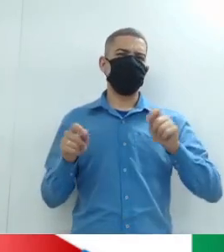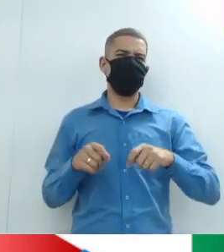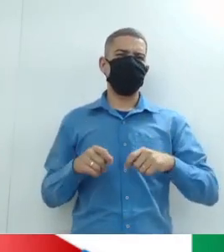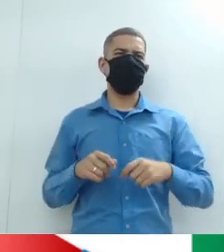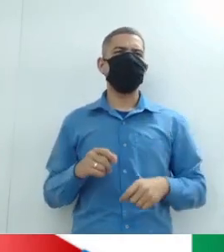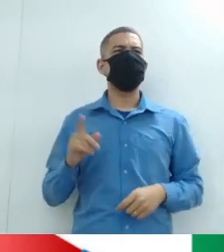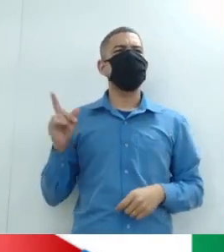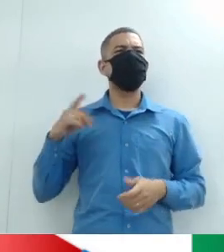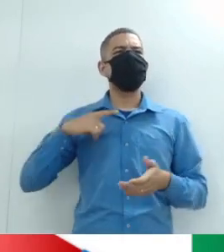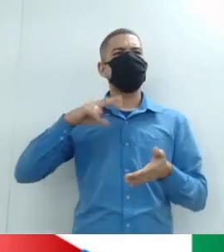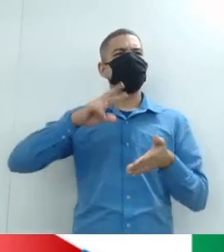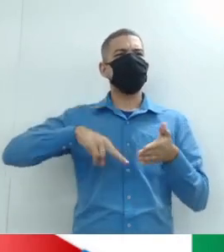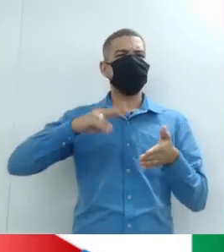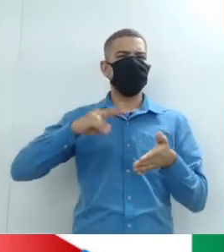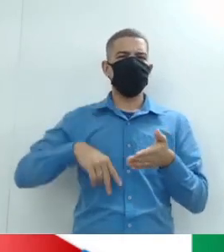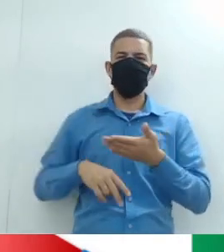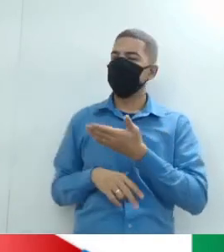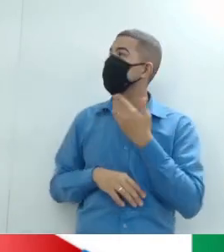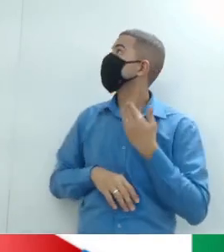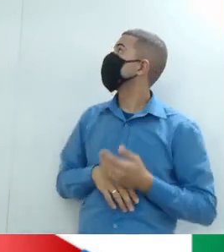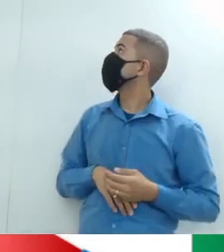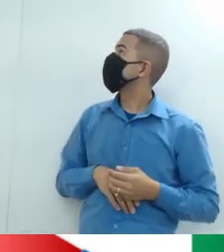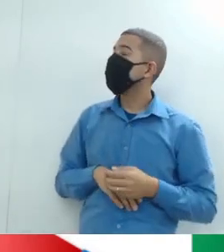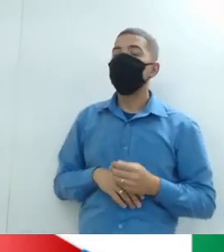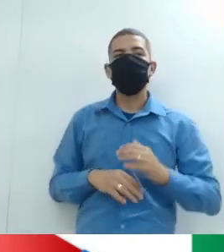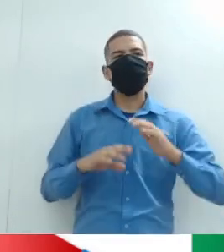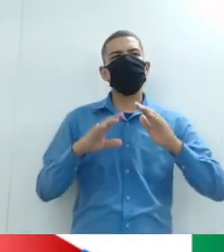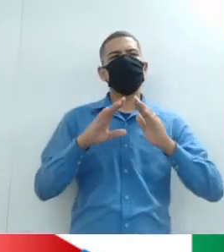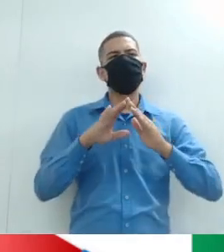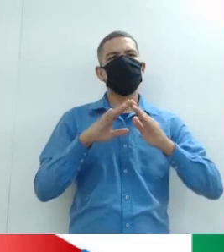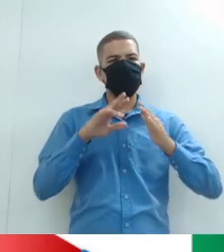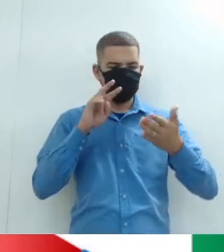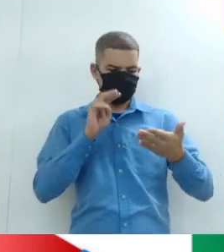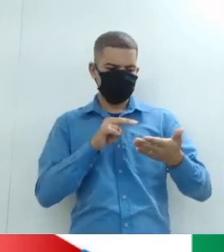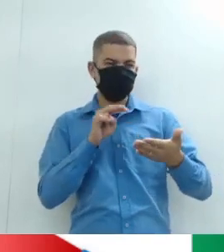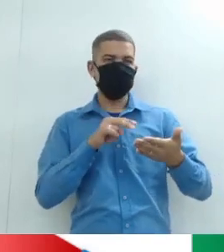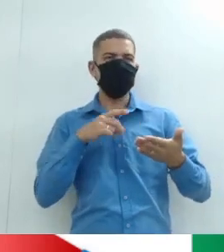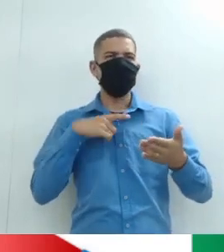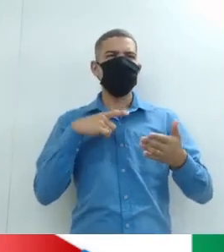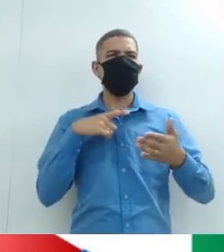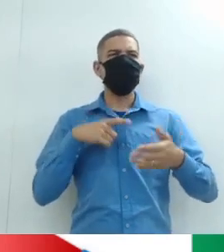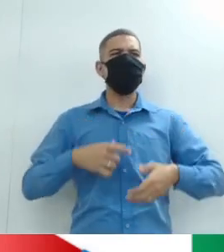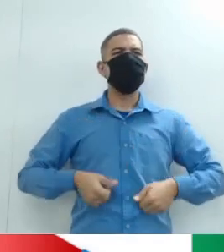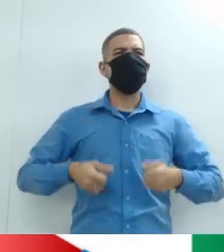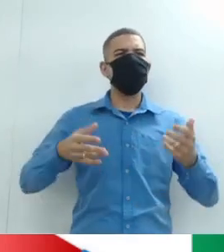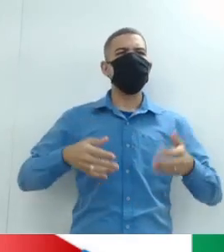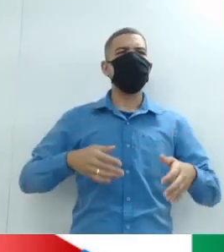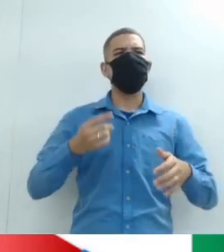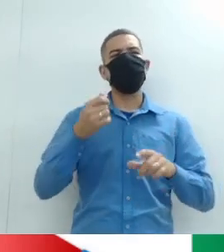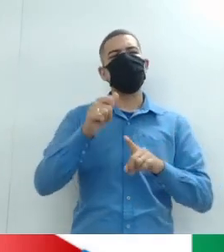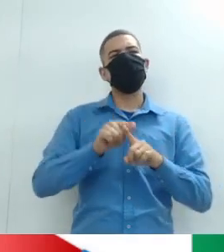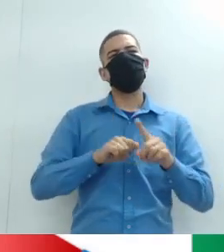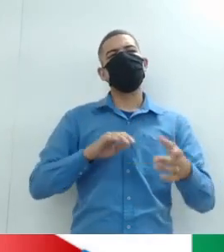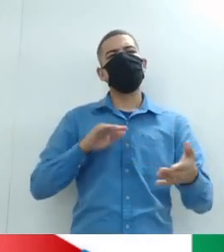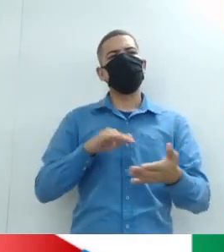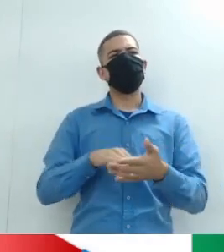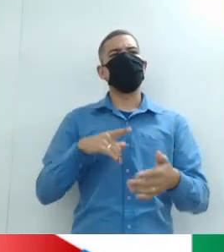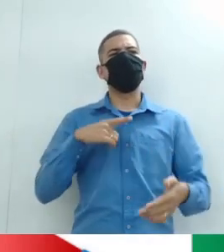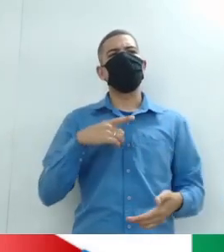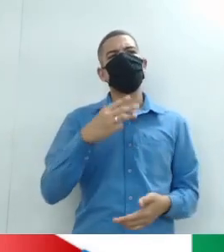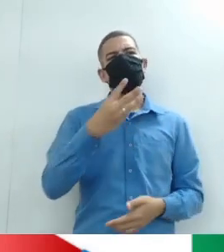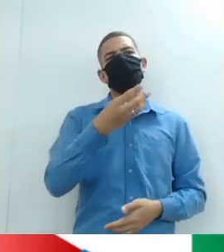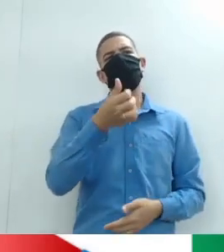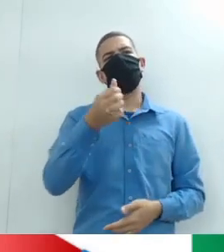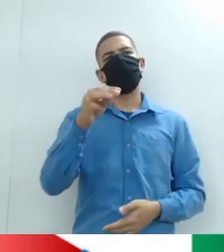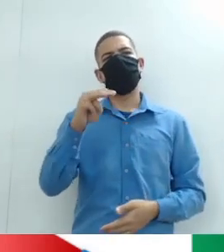Na leitura do hidrômetro de uma casa, verificou-se que o consumo do último mês foi de 36 metros